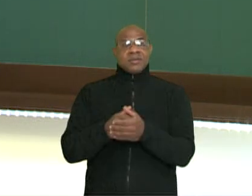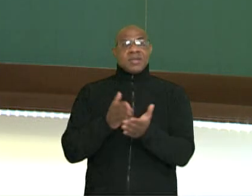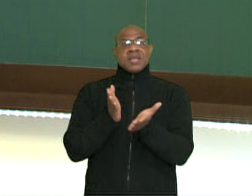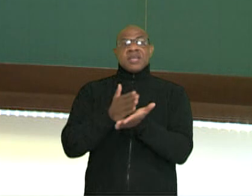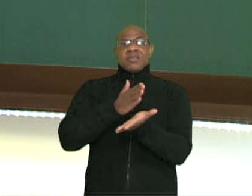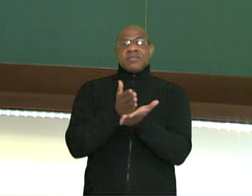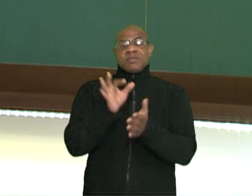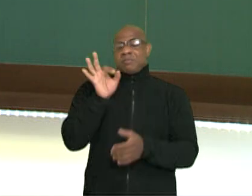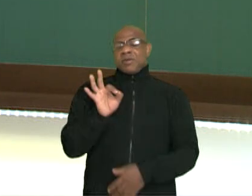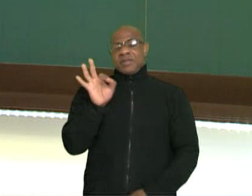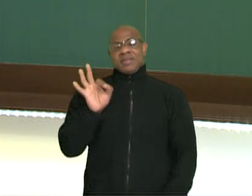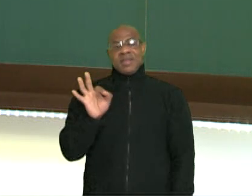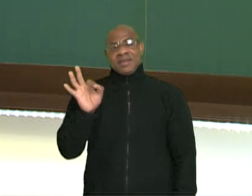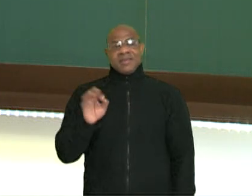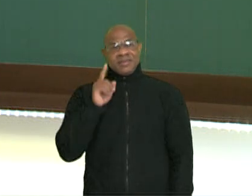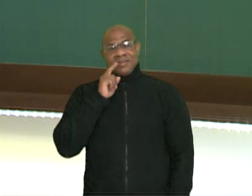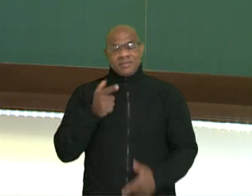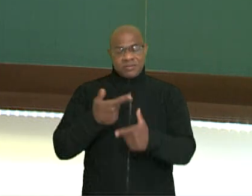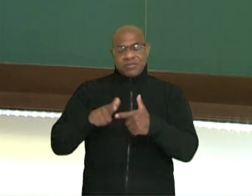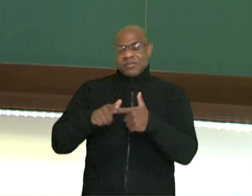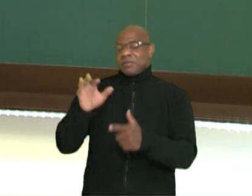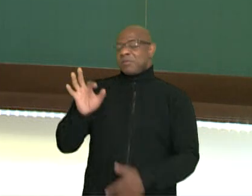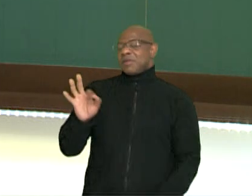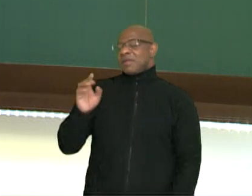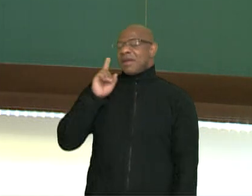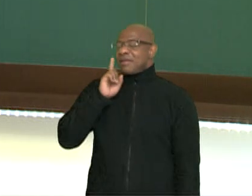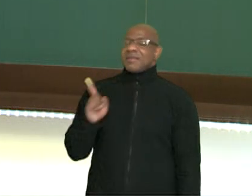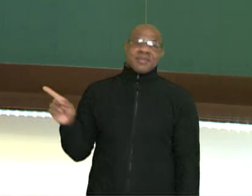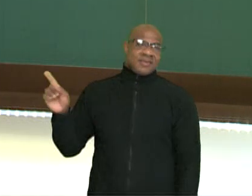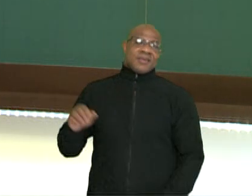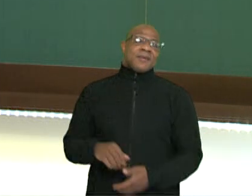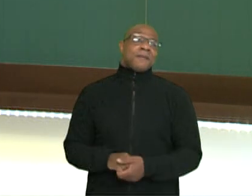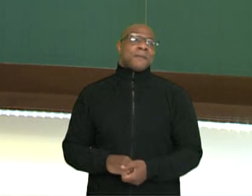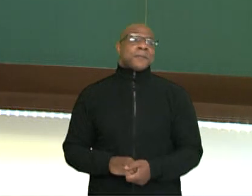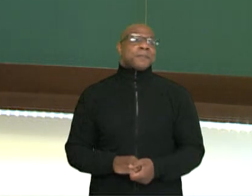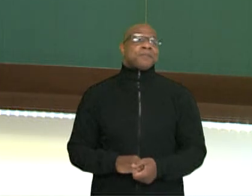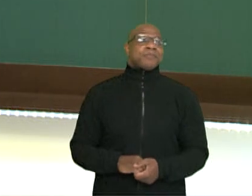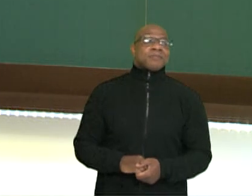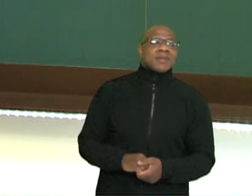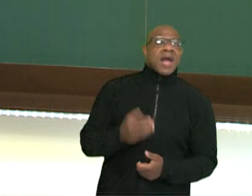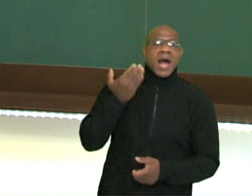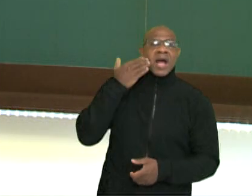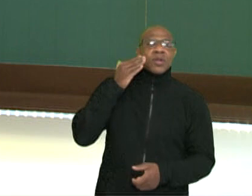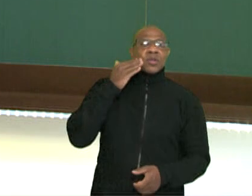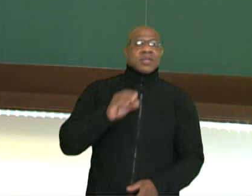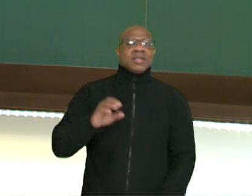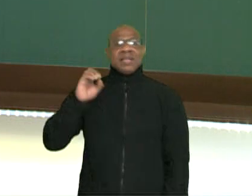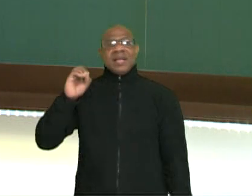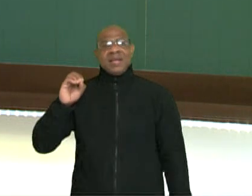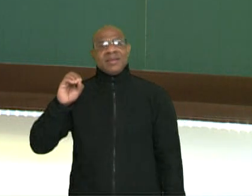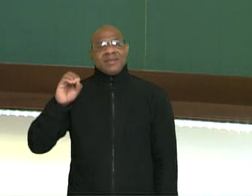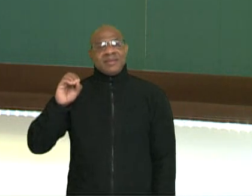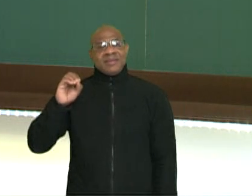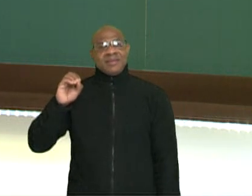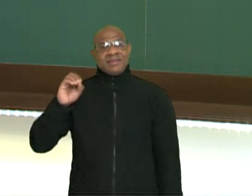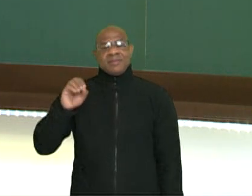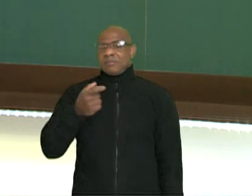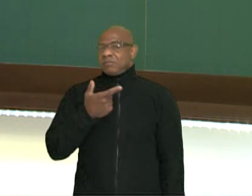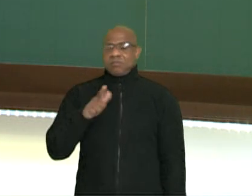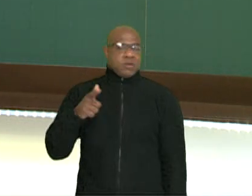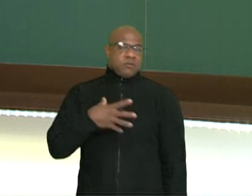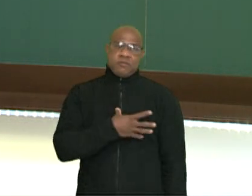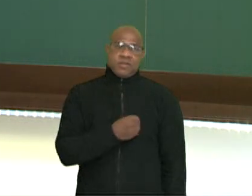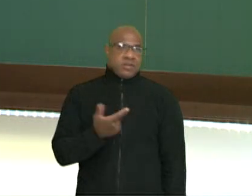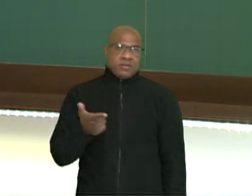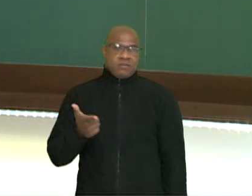divide as porcentagens e pinta com a legenda, né? Então, a parte azulzinha, zero. Então, 20% dos entrevistados não tem nenhum